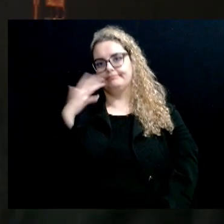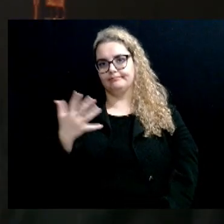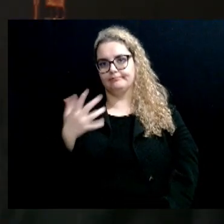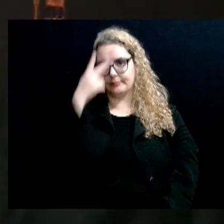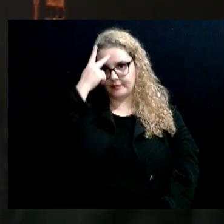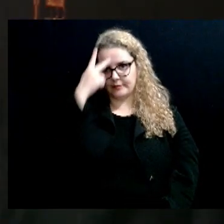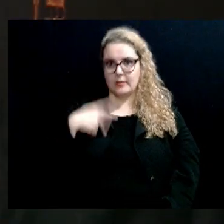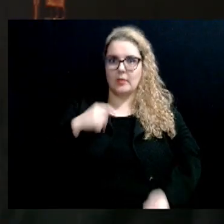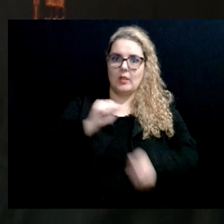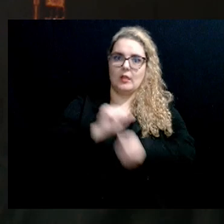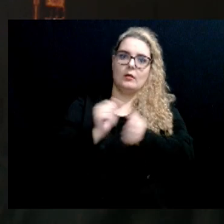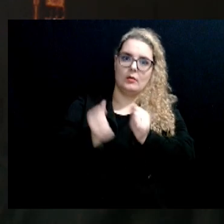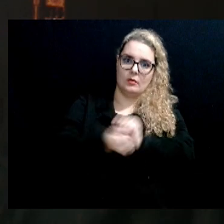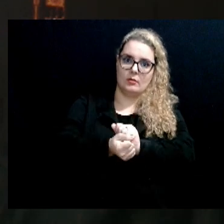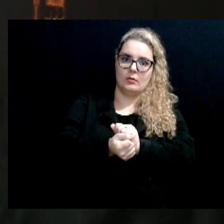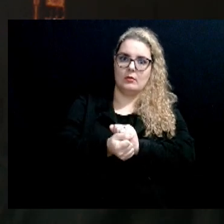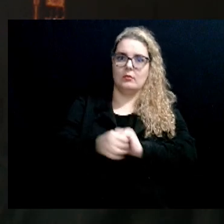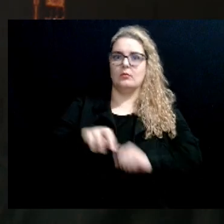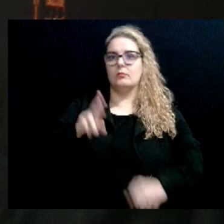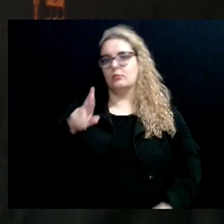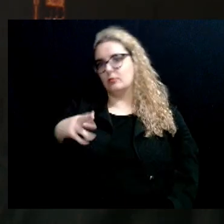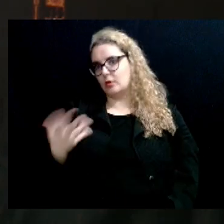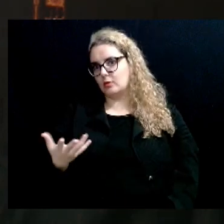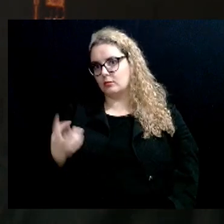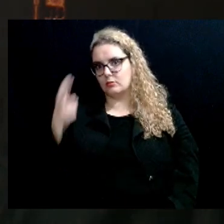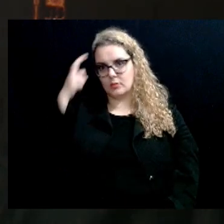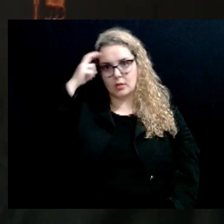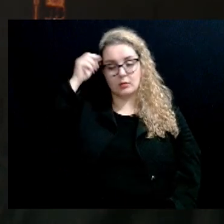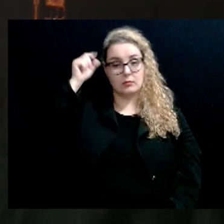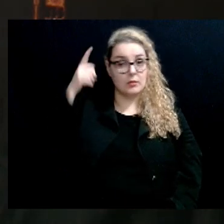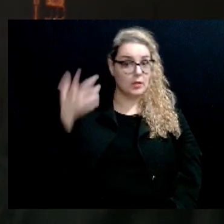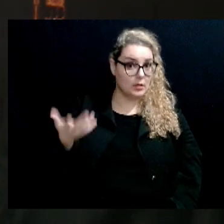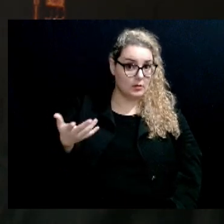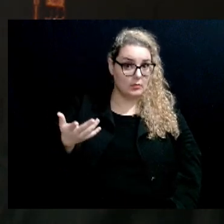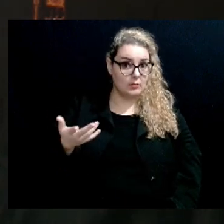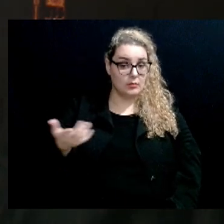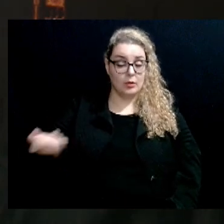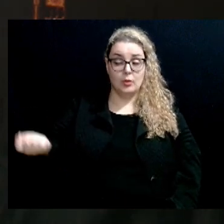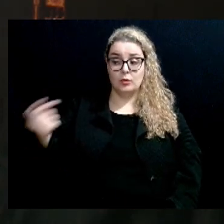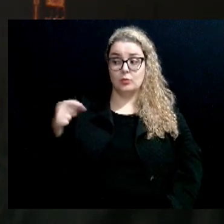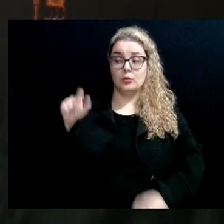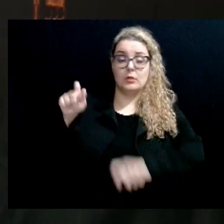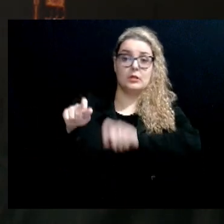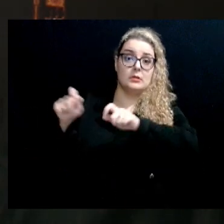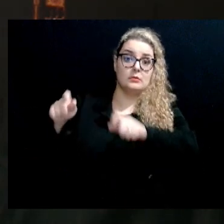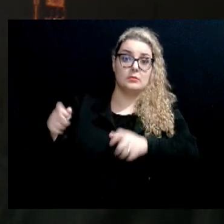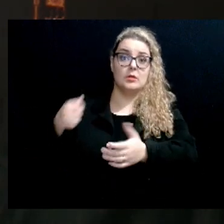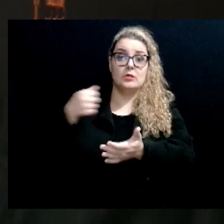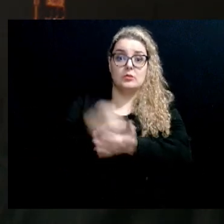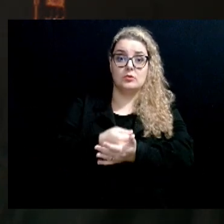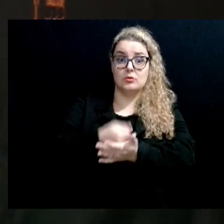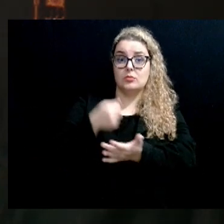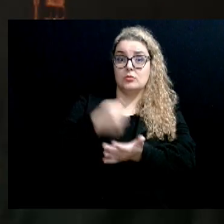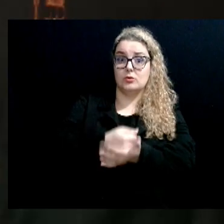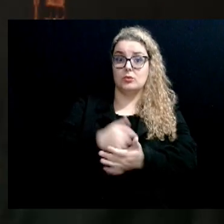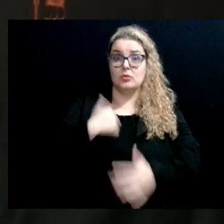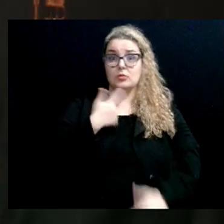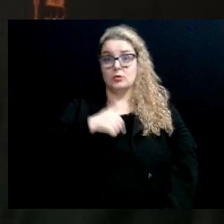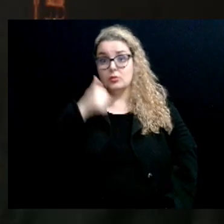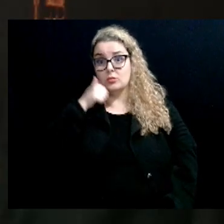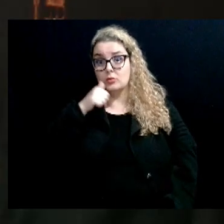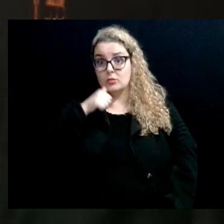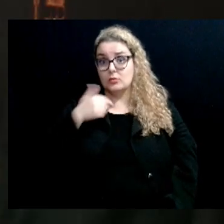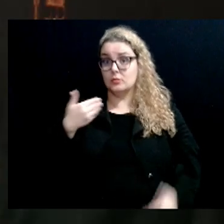por conta de algo cultural, por conta do que os outros exigem que nós sejamos, né? O que